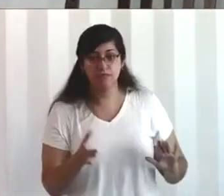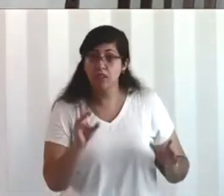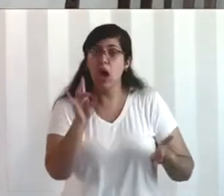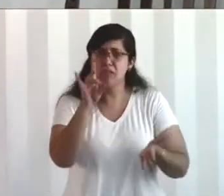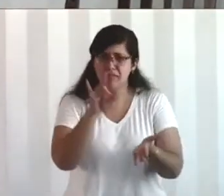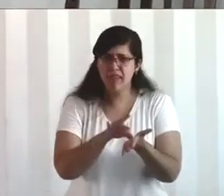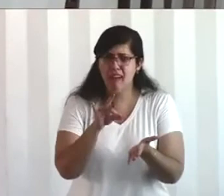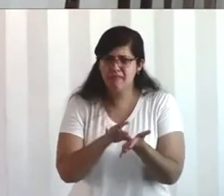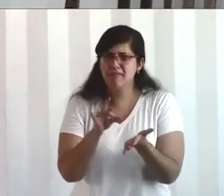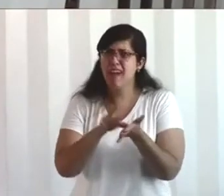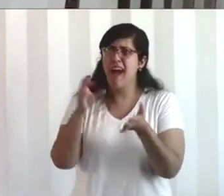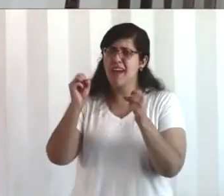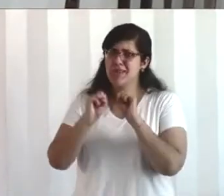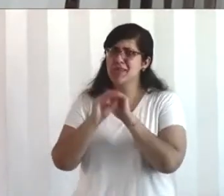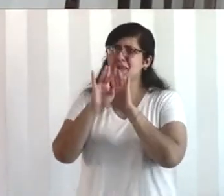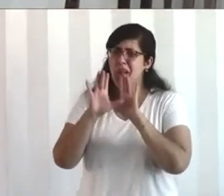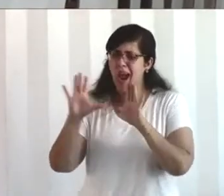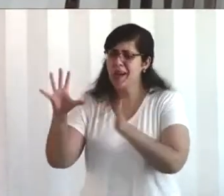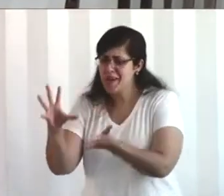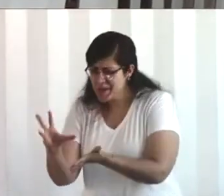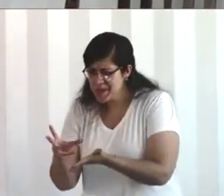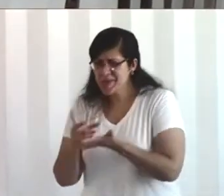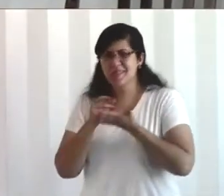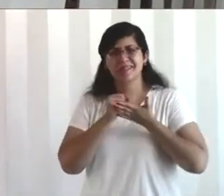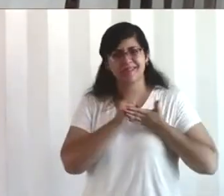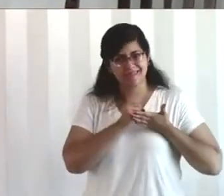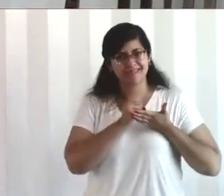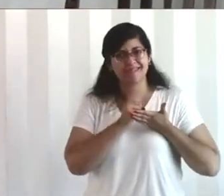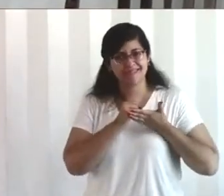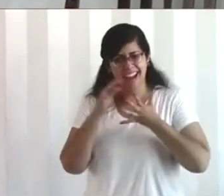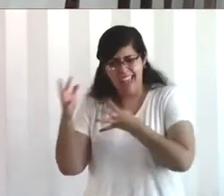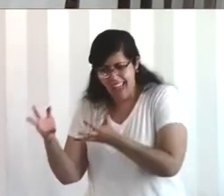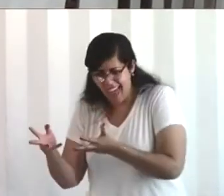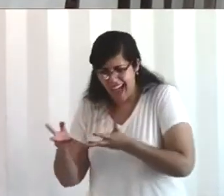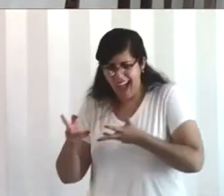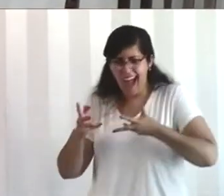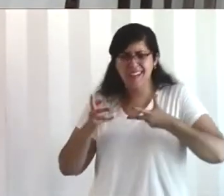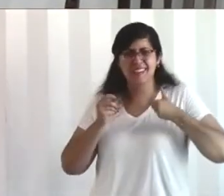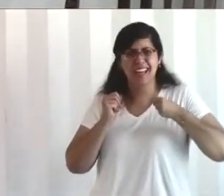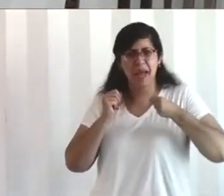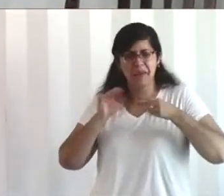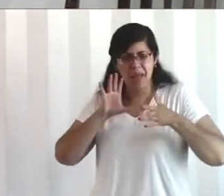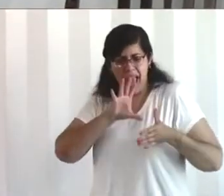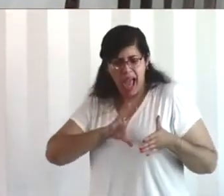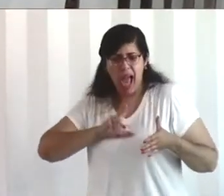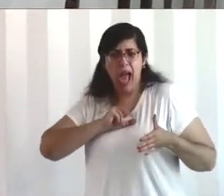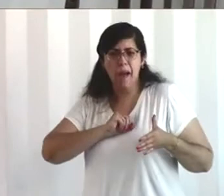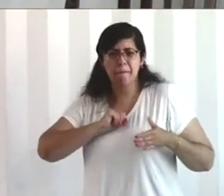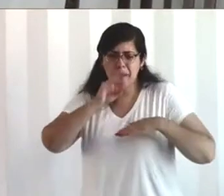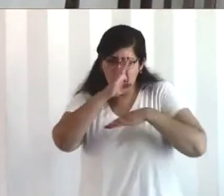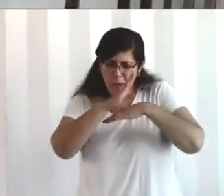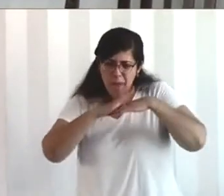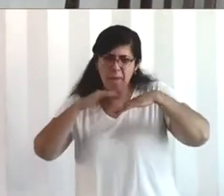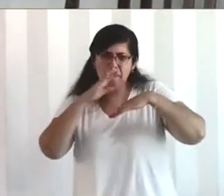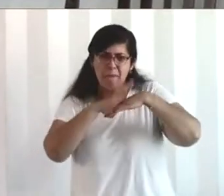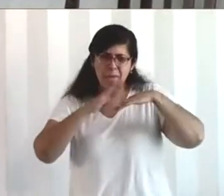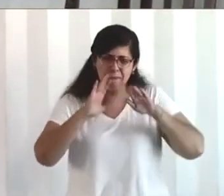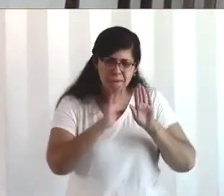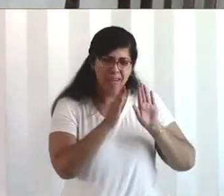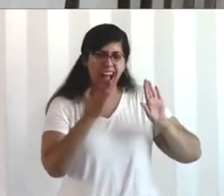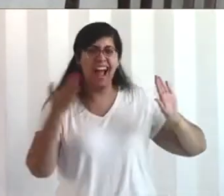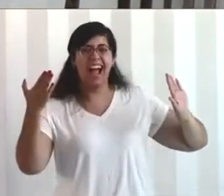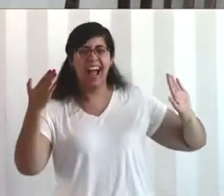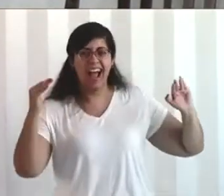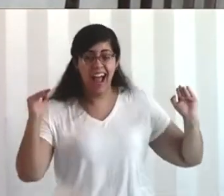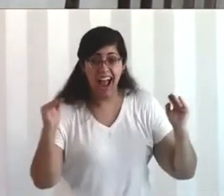convidado pela glória. E então quando nós recebemos essas pessoas nas nossas igrejas, nós precisamos abrir nossas casas.